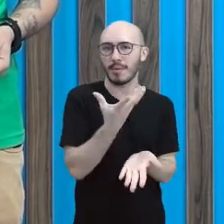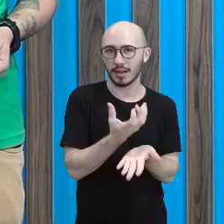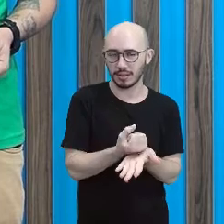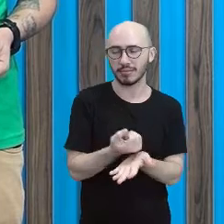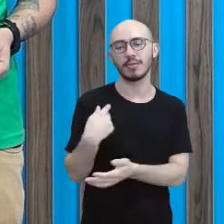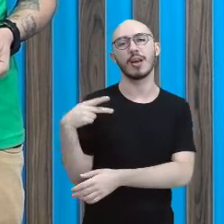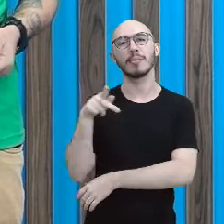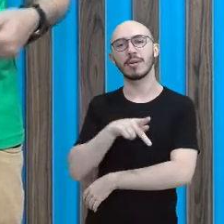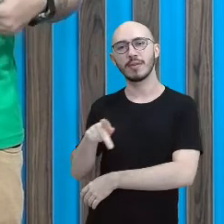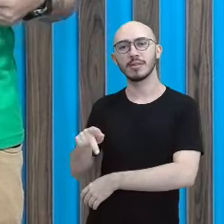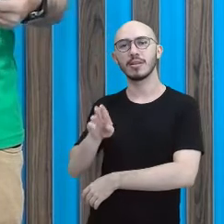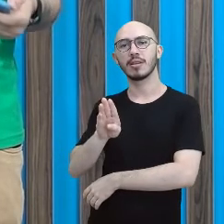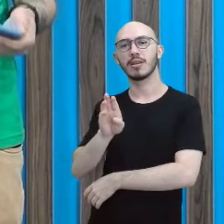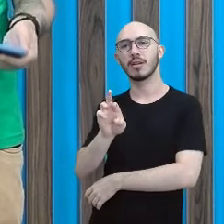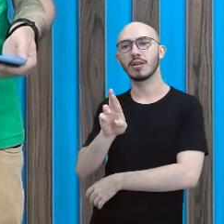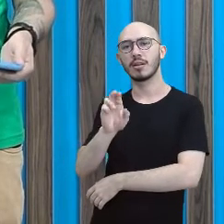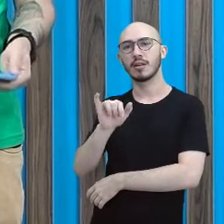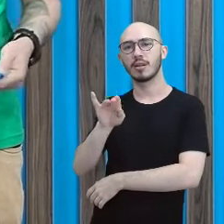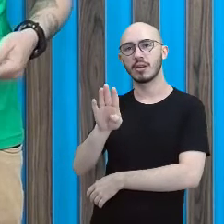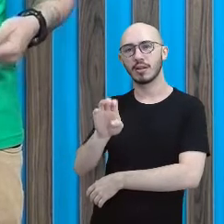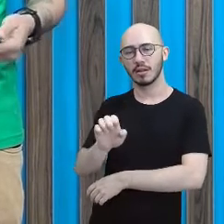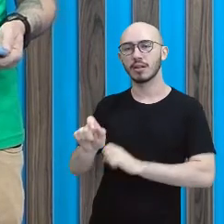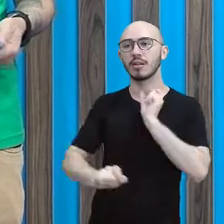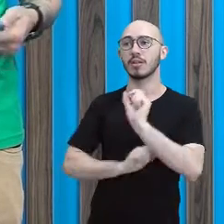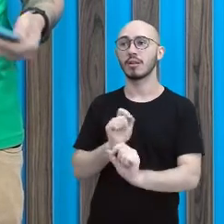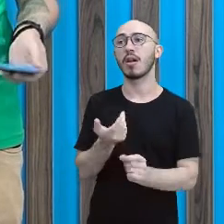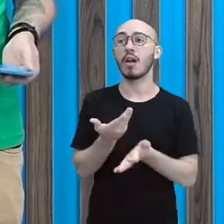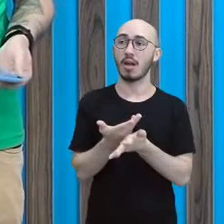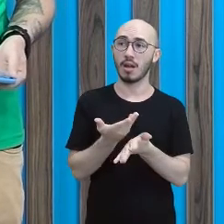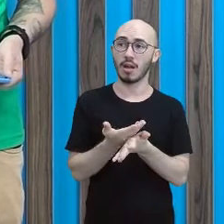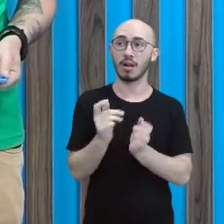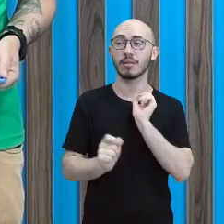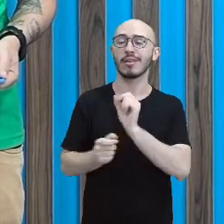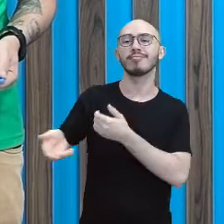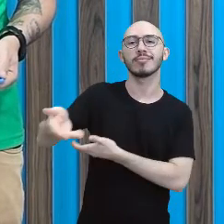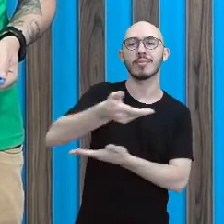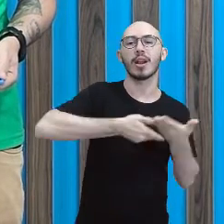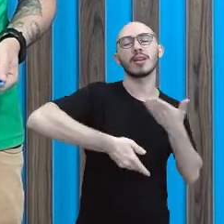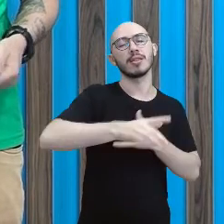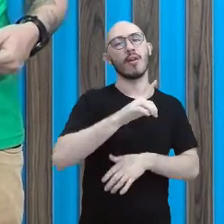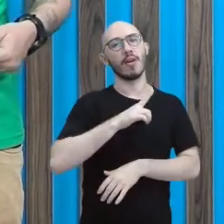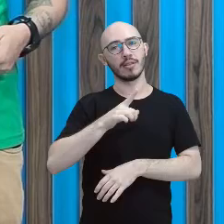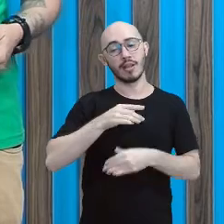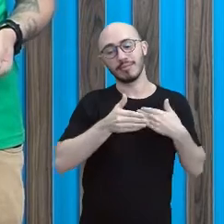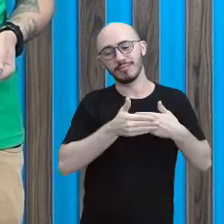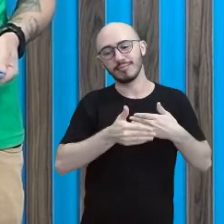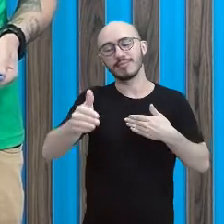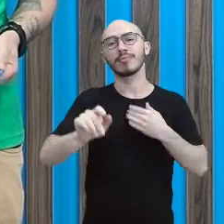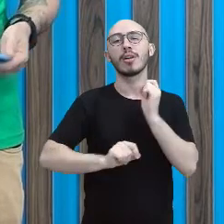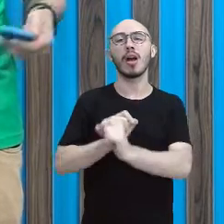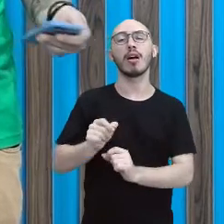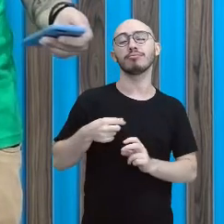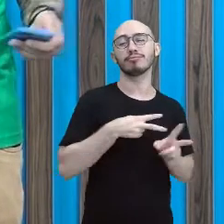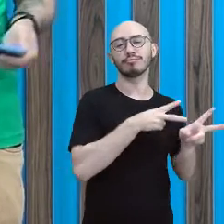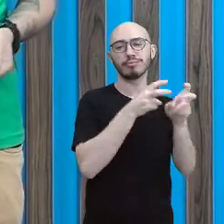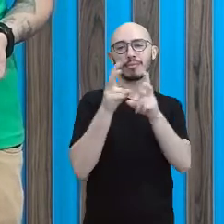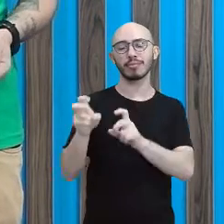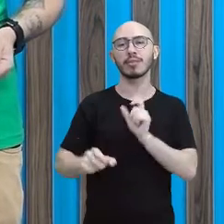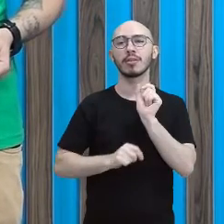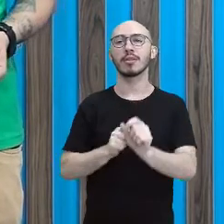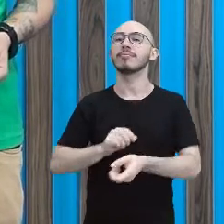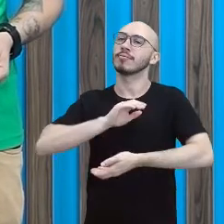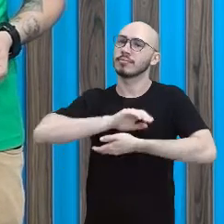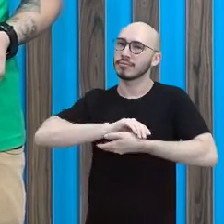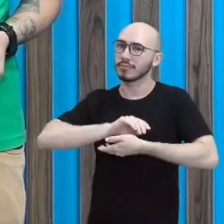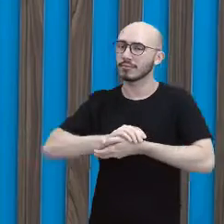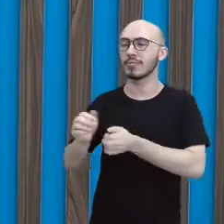a professora Briane, né, ou seja, as nossas aulas com essa interação a partir de agora, a gente vai perceber que essa parceria